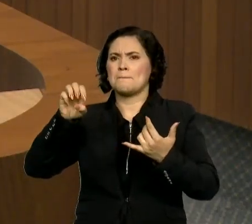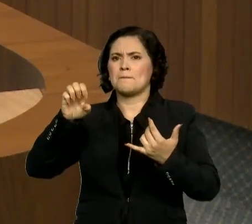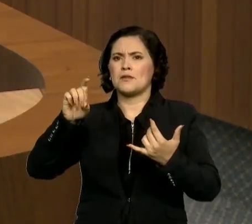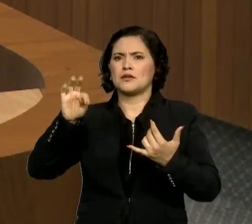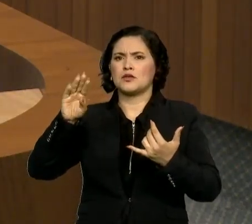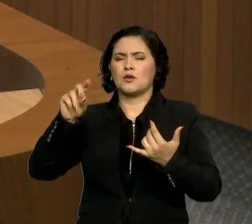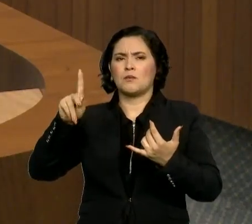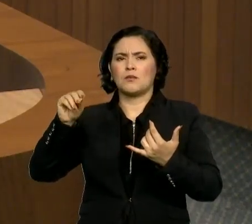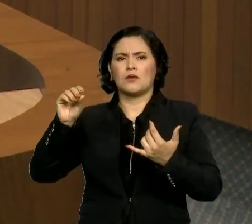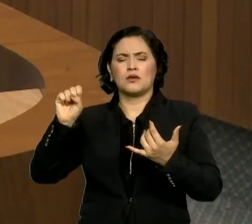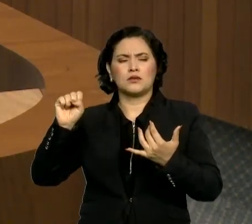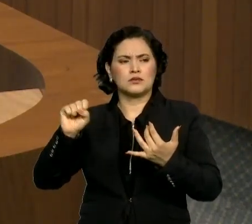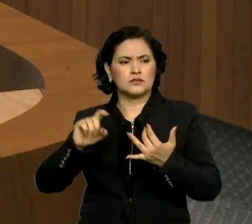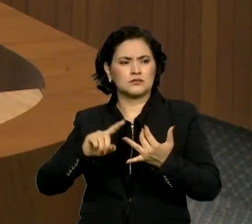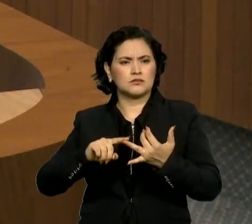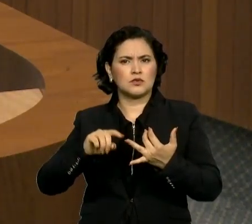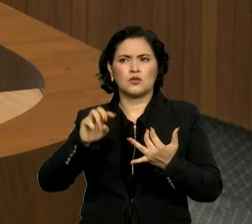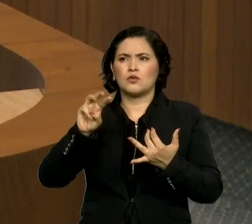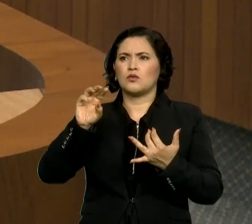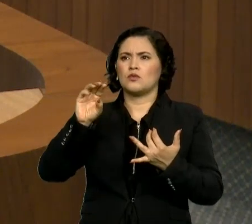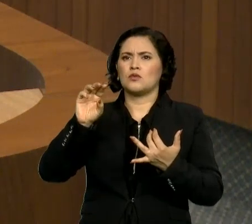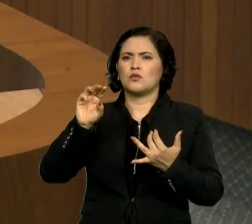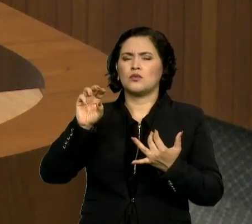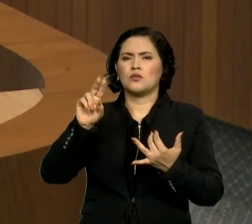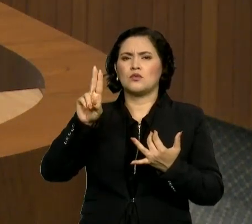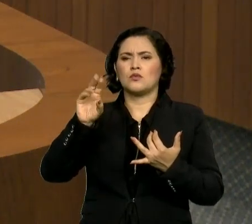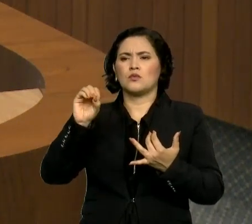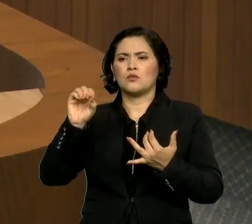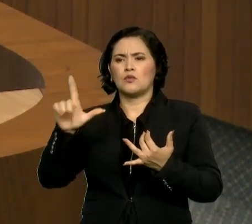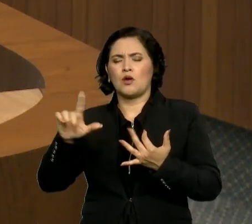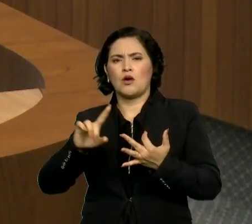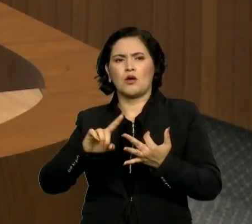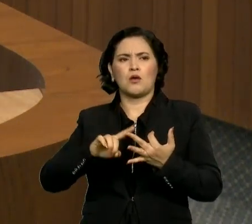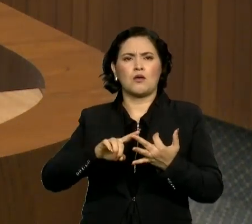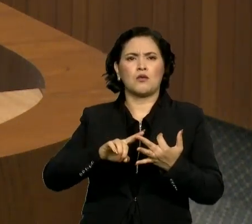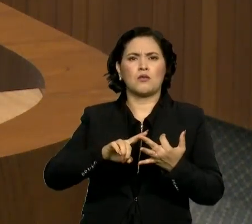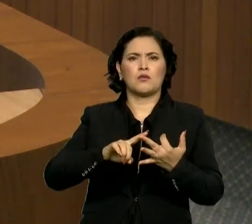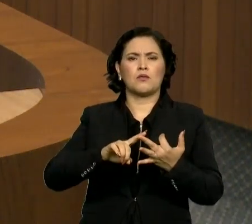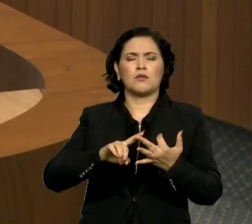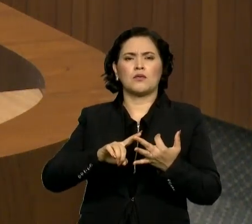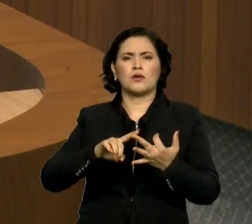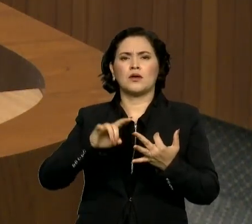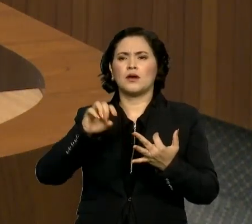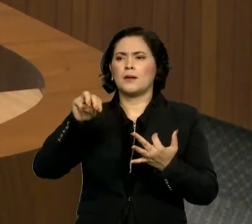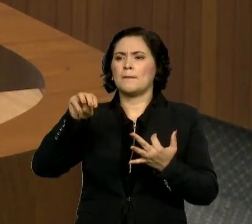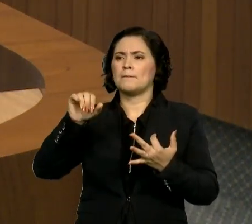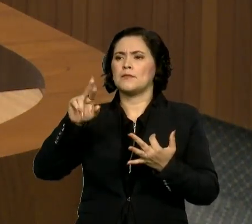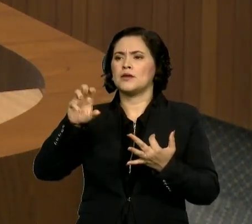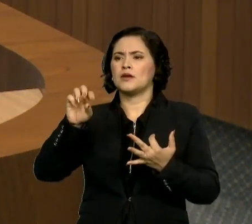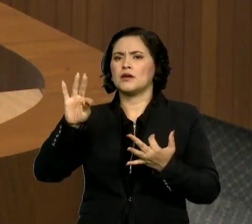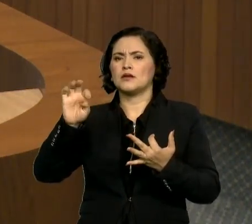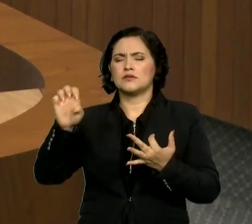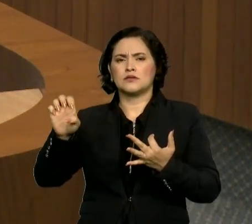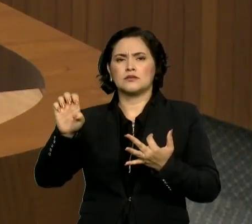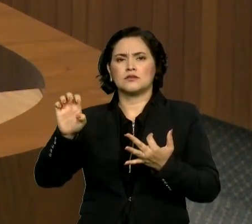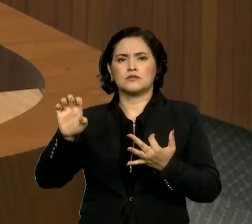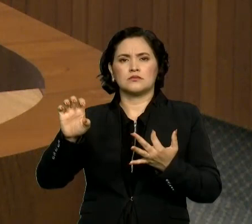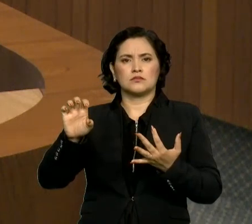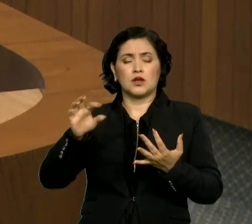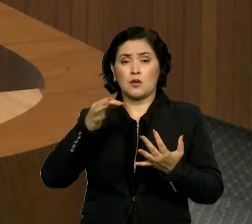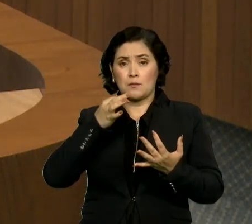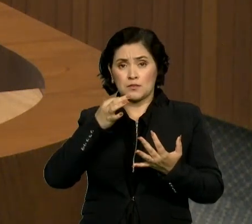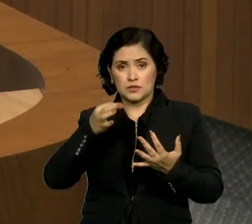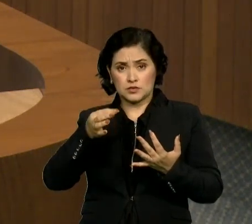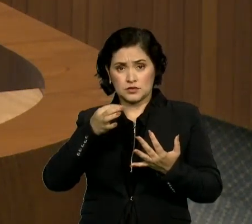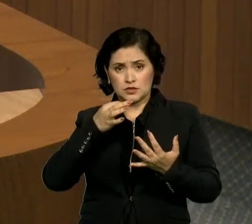UOL, deve ter saído, acho que no Imirante também. É uma opinião que, para muitas pessoas, é uma